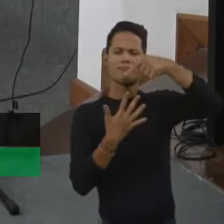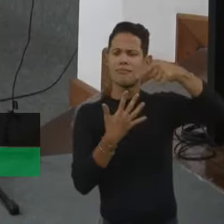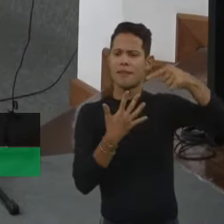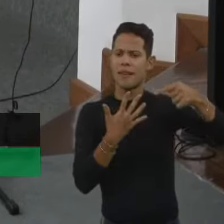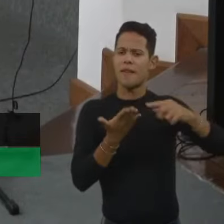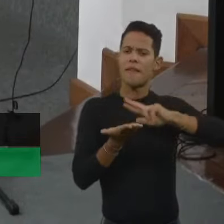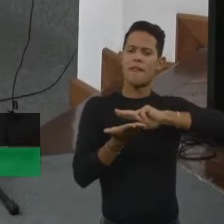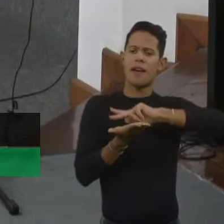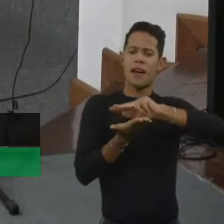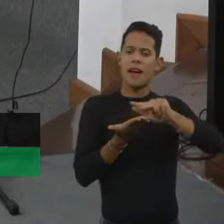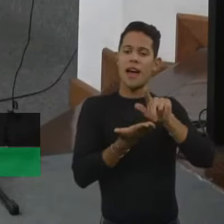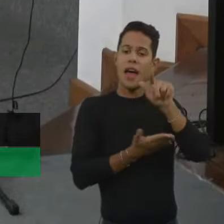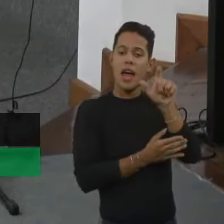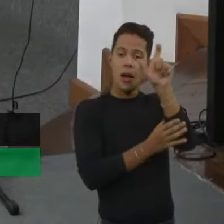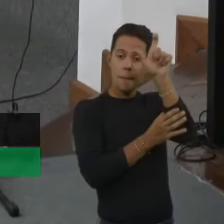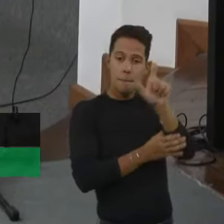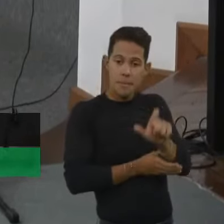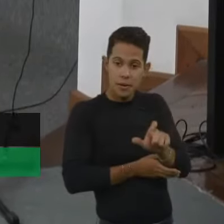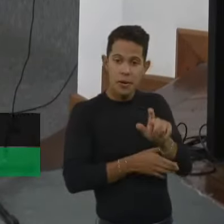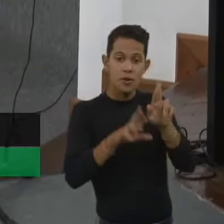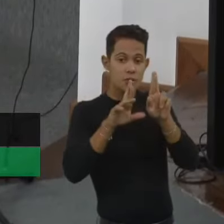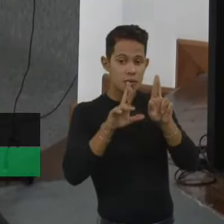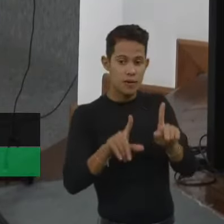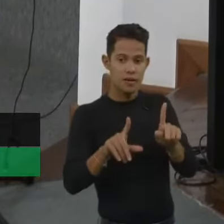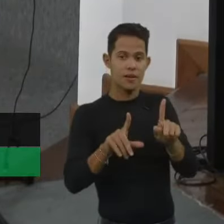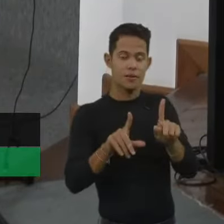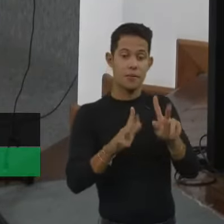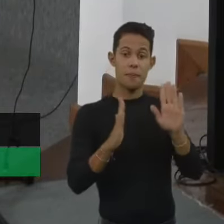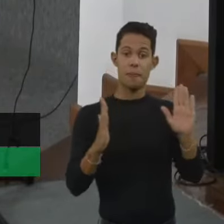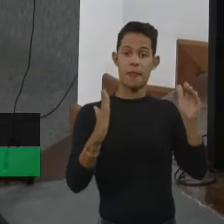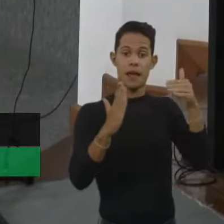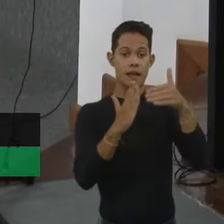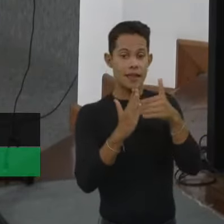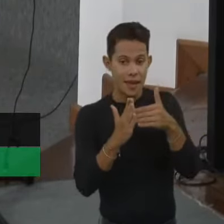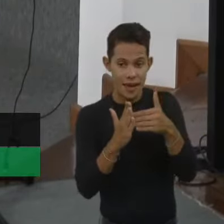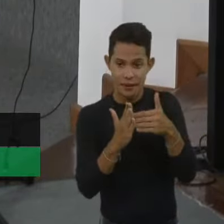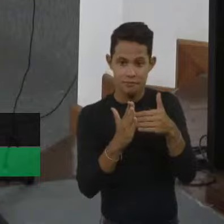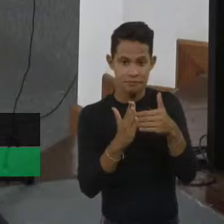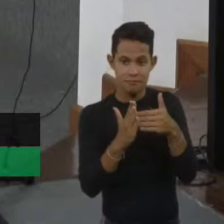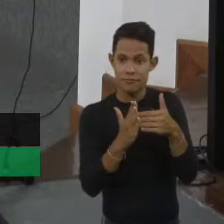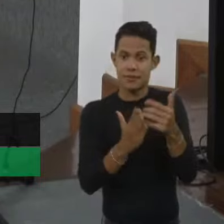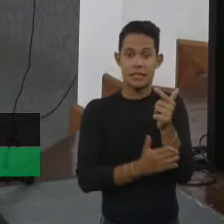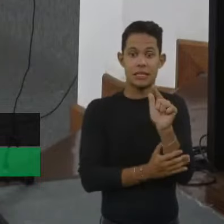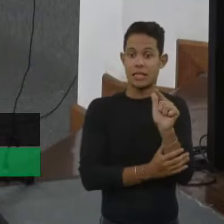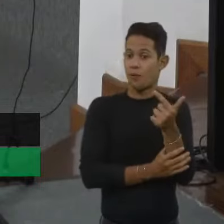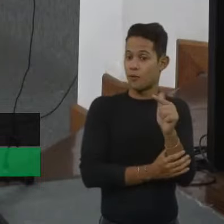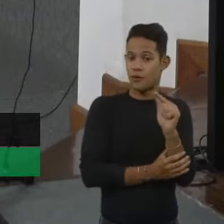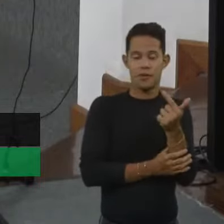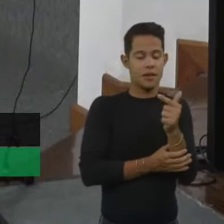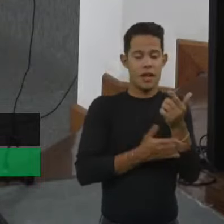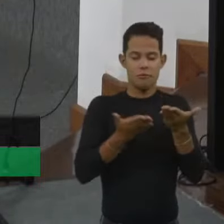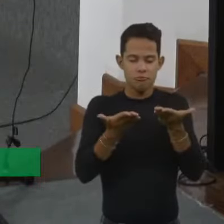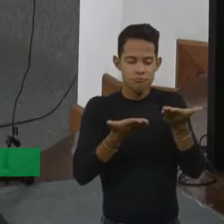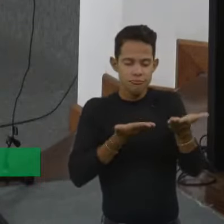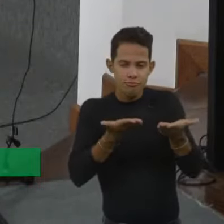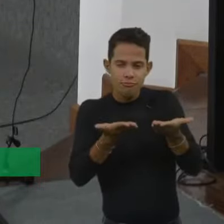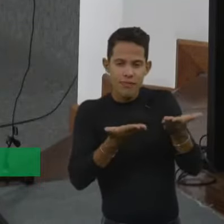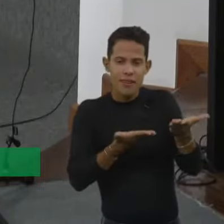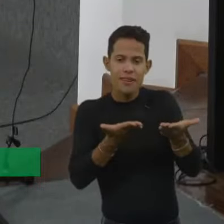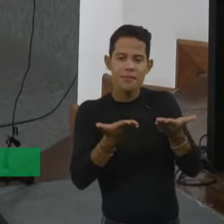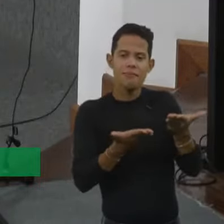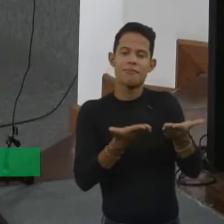diferente. E é um paciente que, até então, nós não tínhamos nenhum tratamento para ser